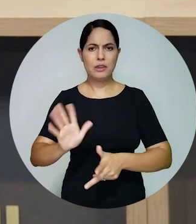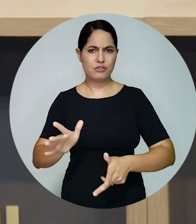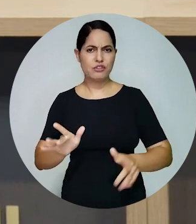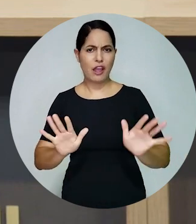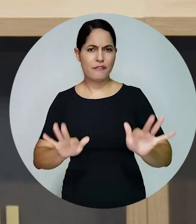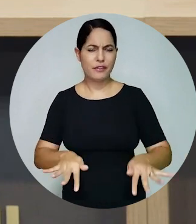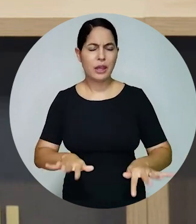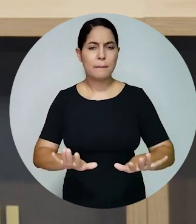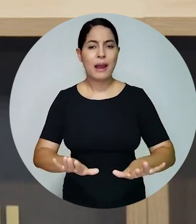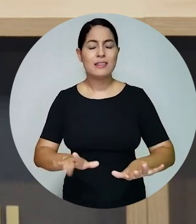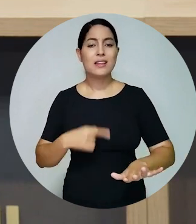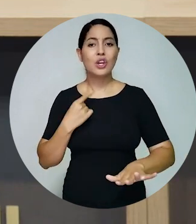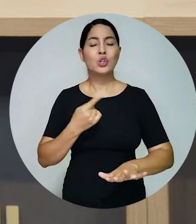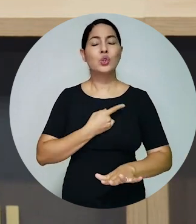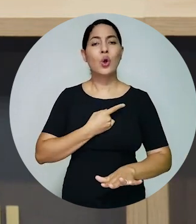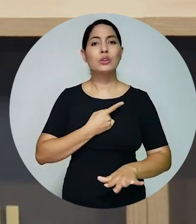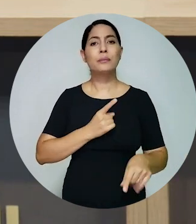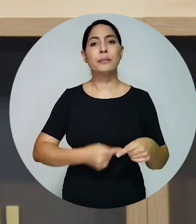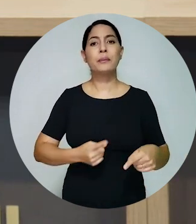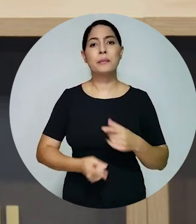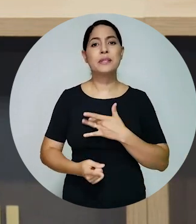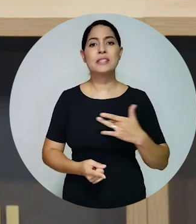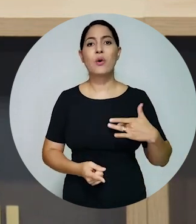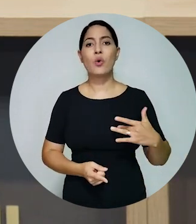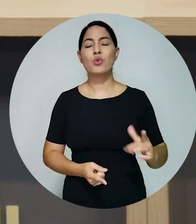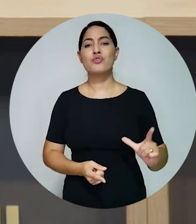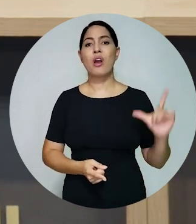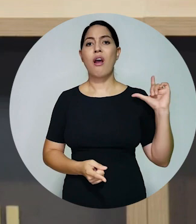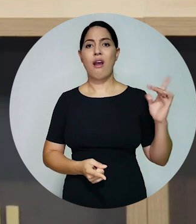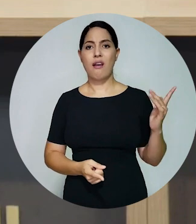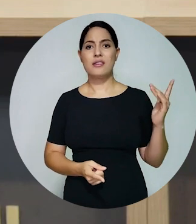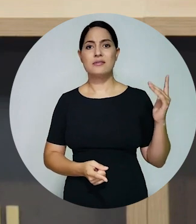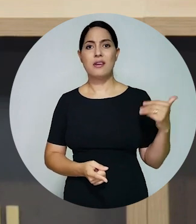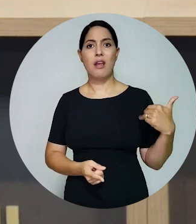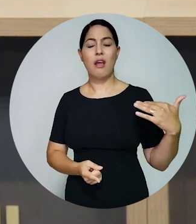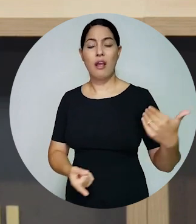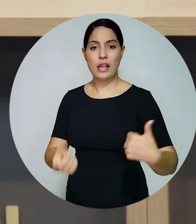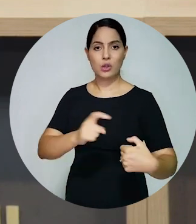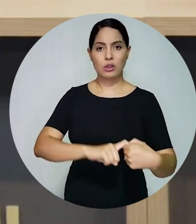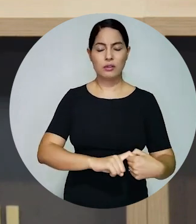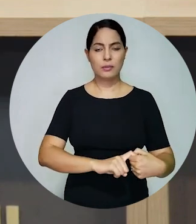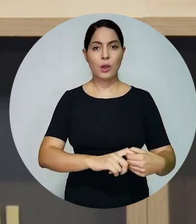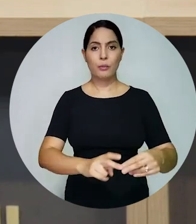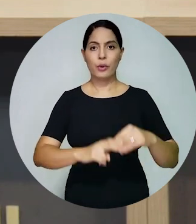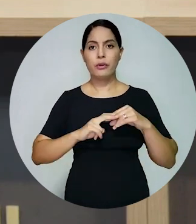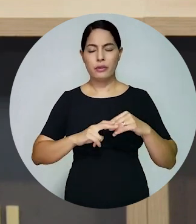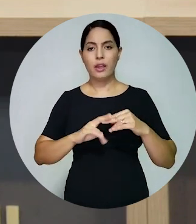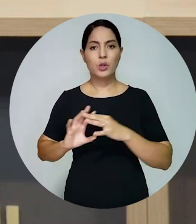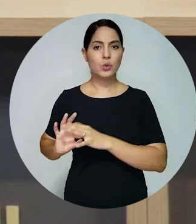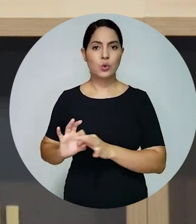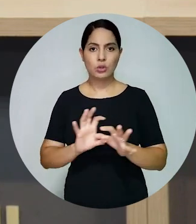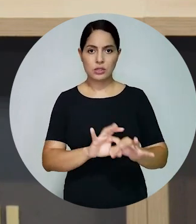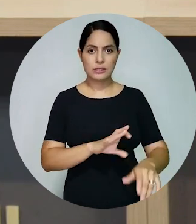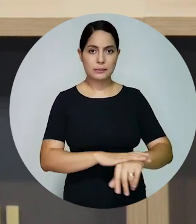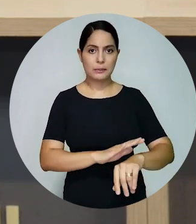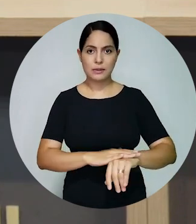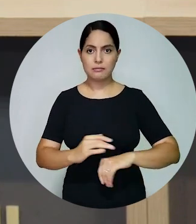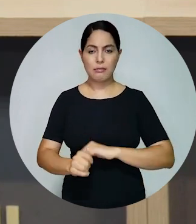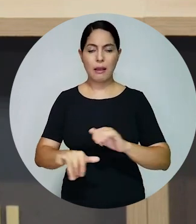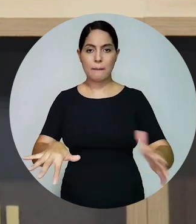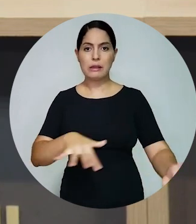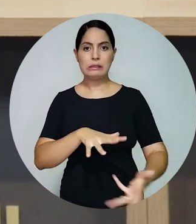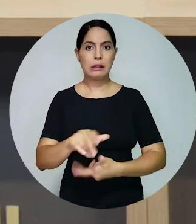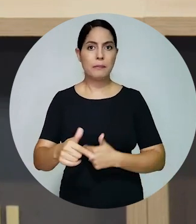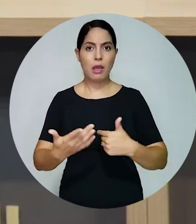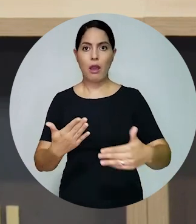ao nosso ordinário dos problemas da saúde que tínhamos até então. Eu não sei se isso é o ponto positivo de que a gente conseguiu avançar